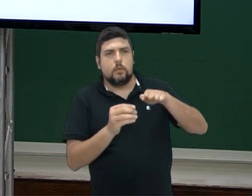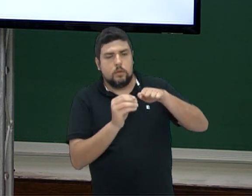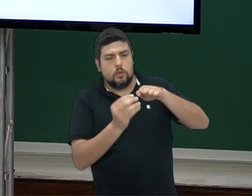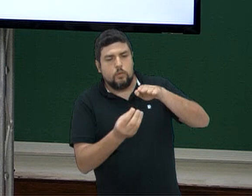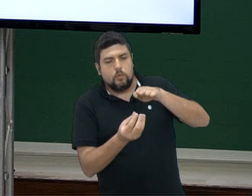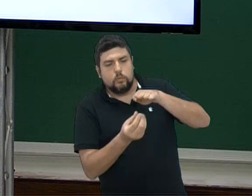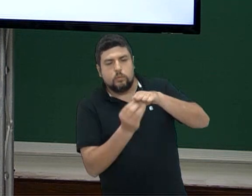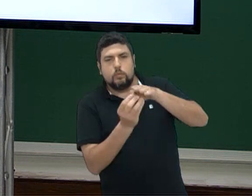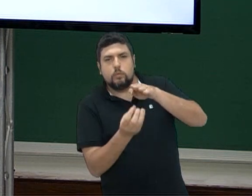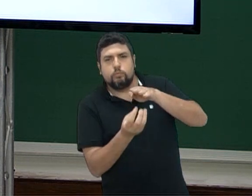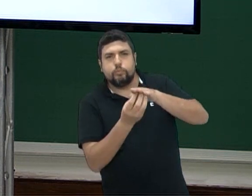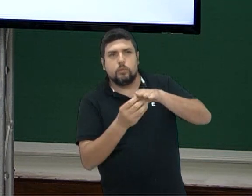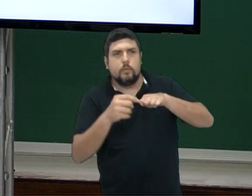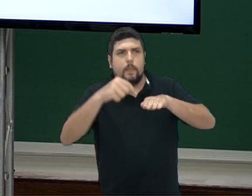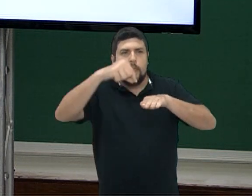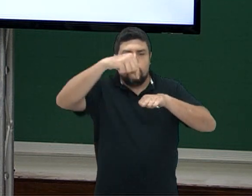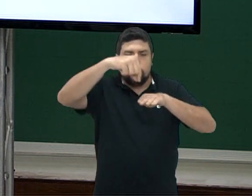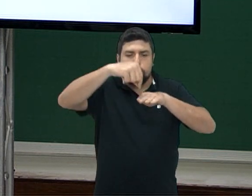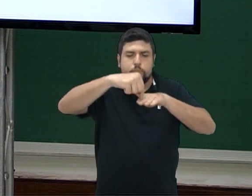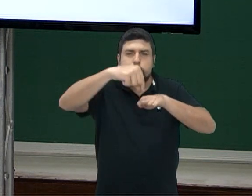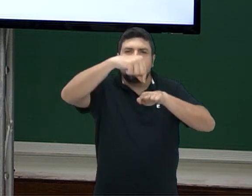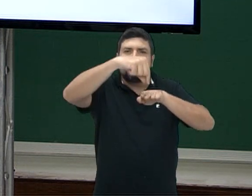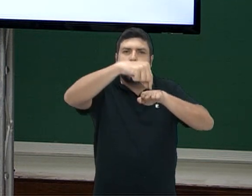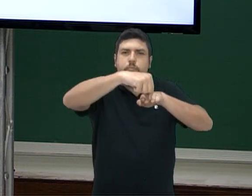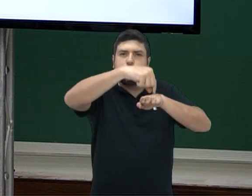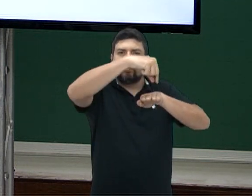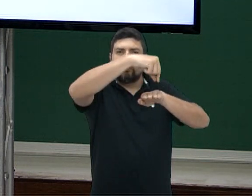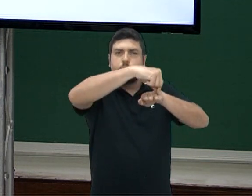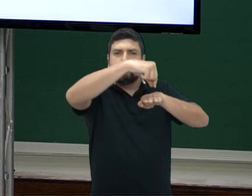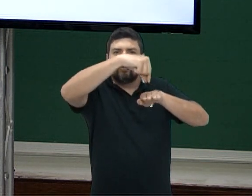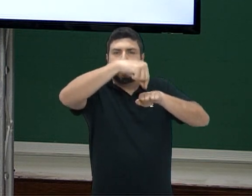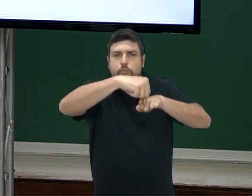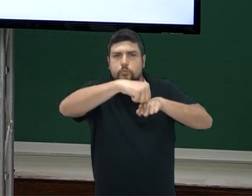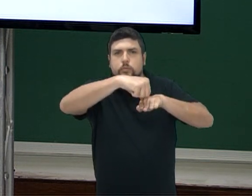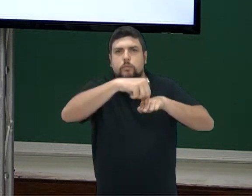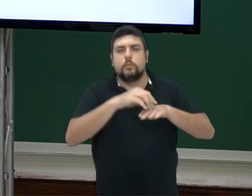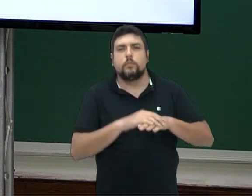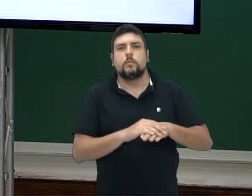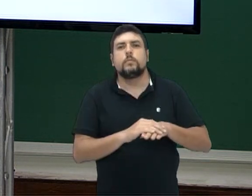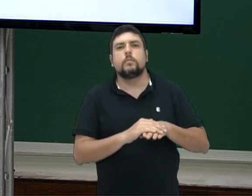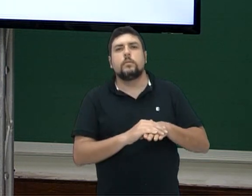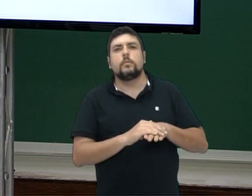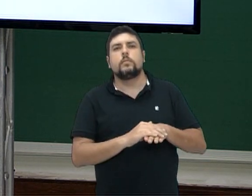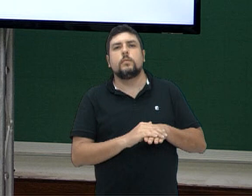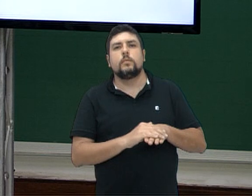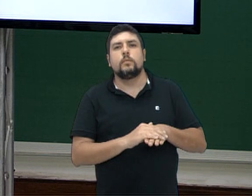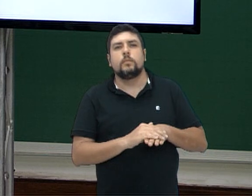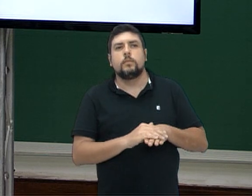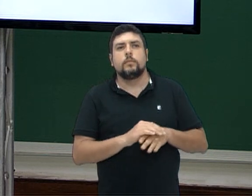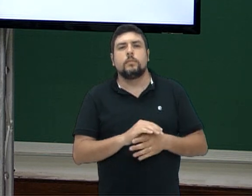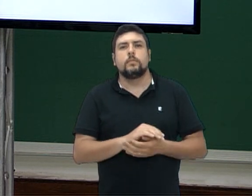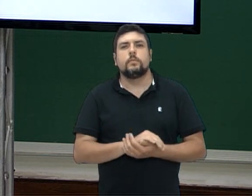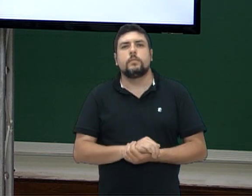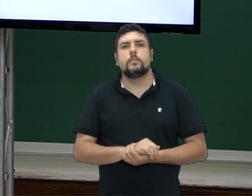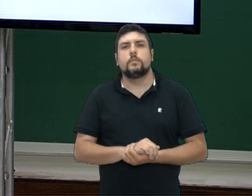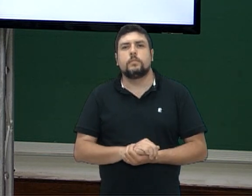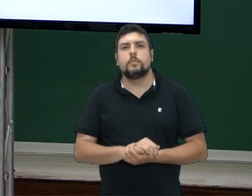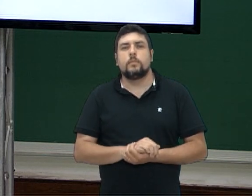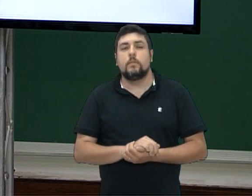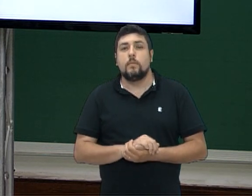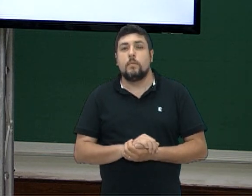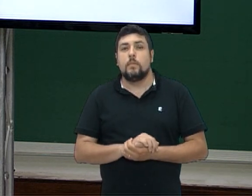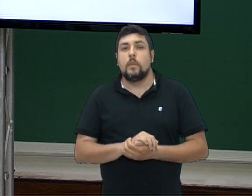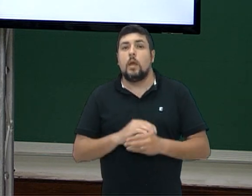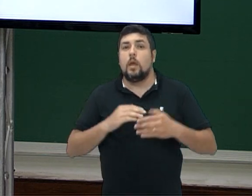sustenta todo esse conjunto são os parafusos que prende ali o truque no shape, né, ali por baixo.